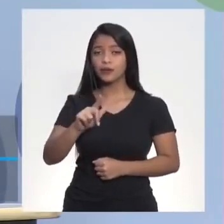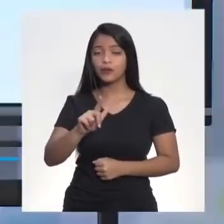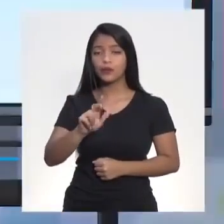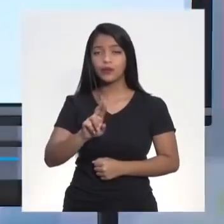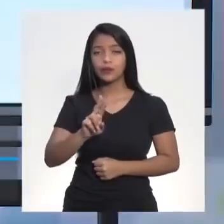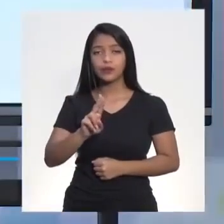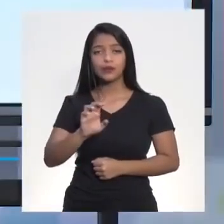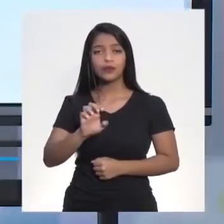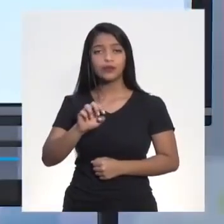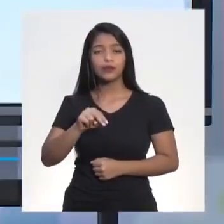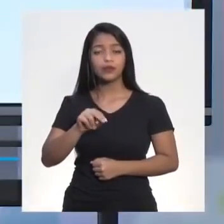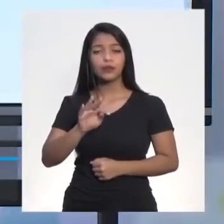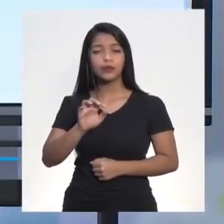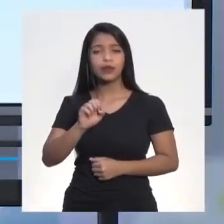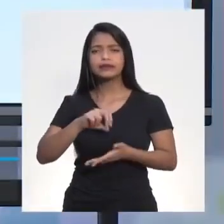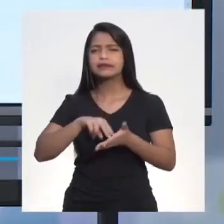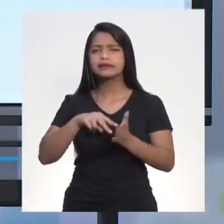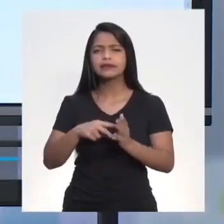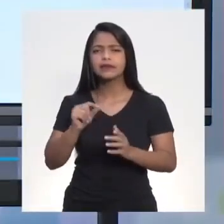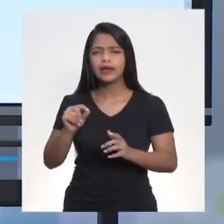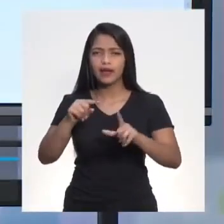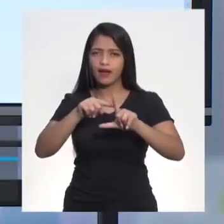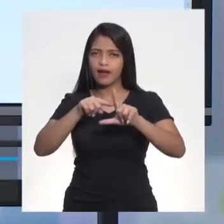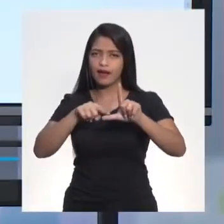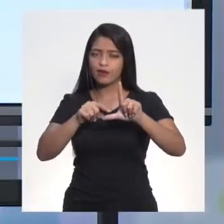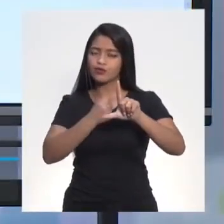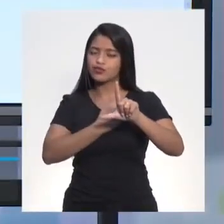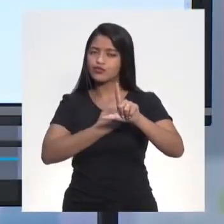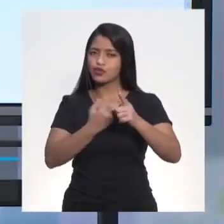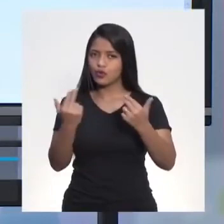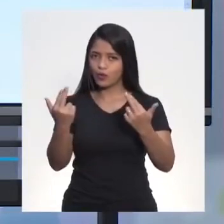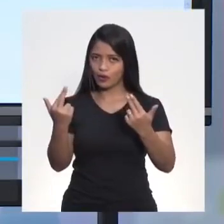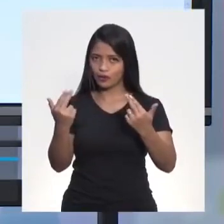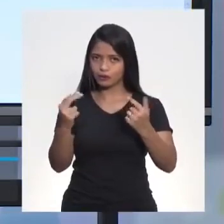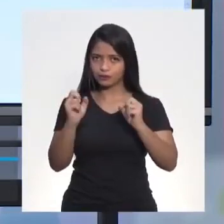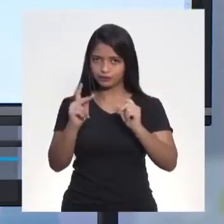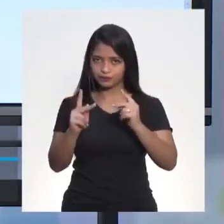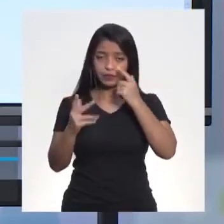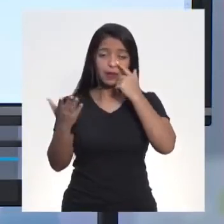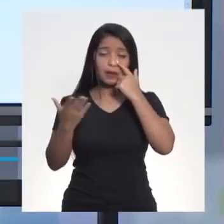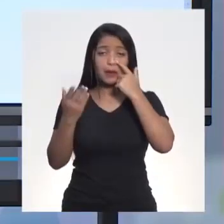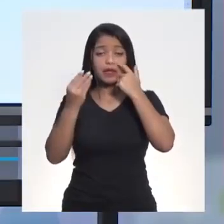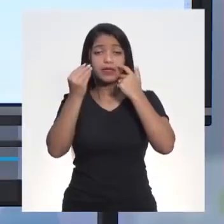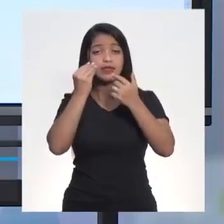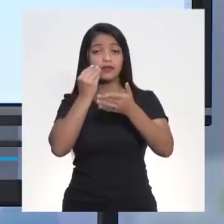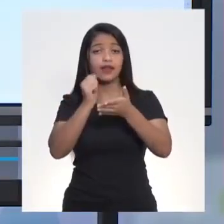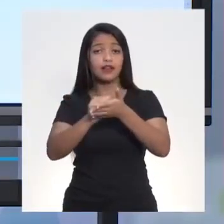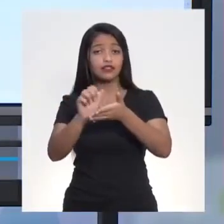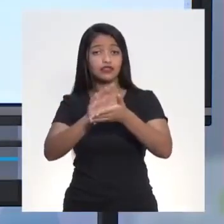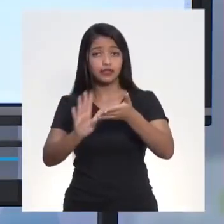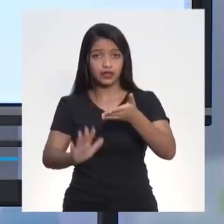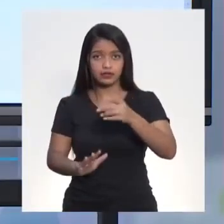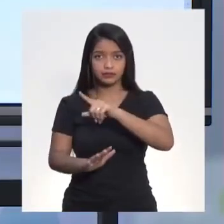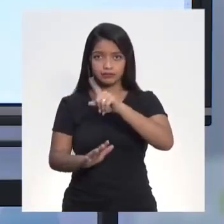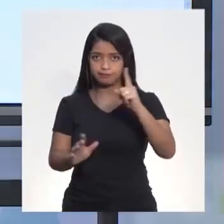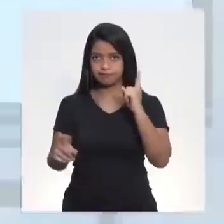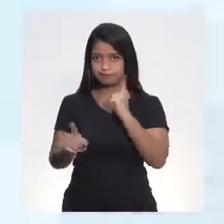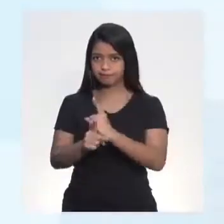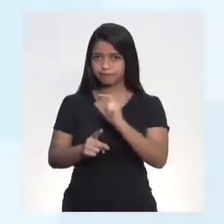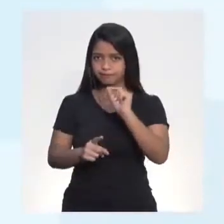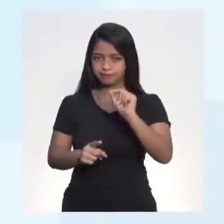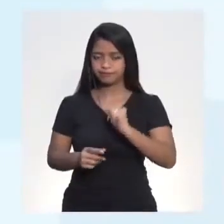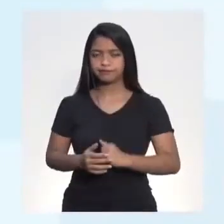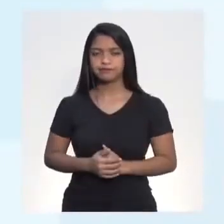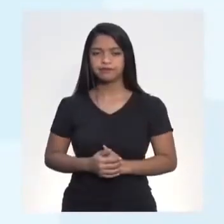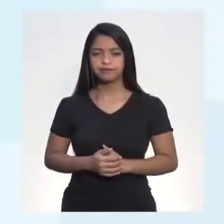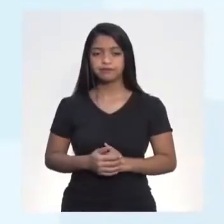mesmo. Então vamos tentar uma atividade aí para a gente tentar localizar. O que, que eu quero que vocês localizem aí? Agora com